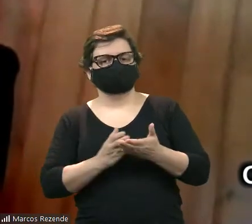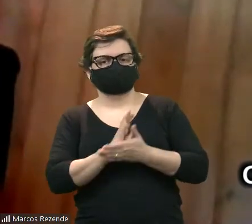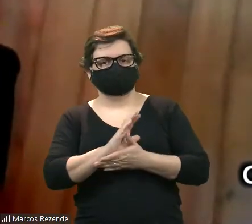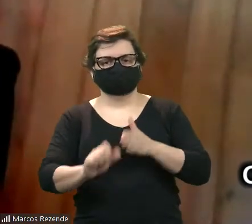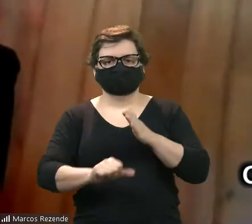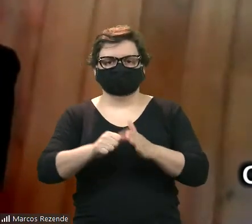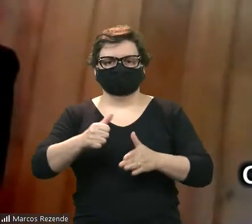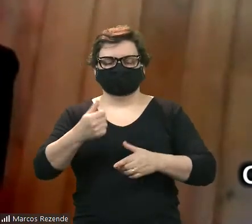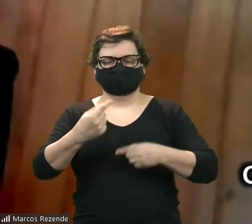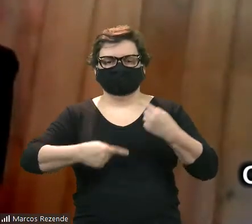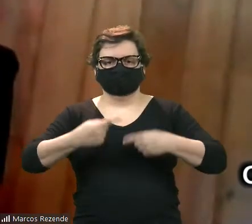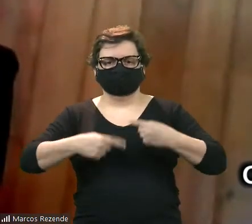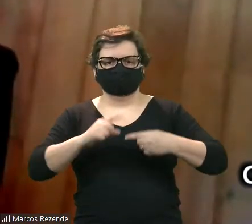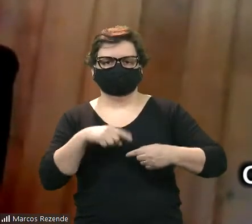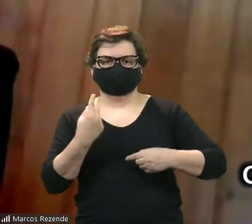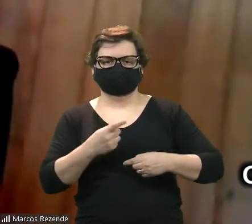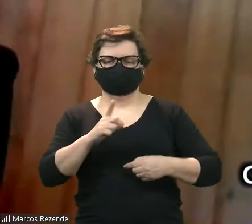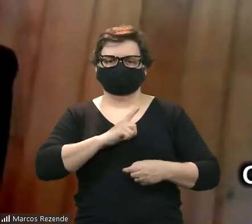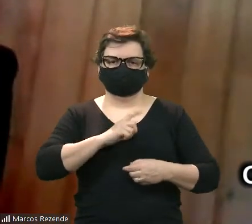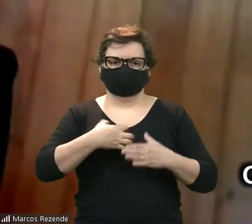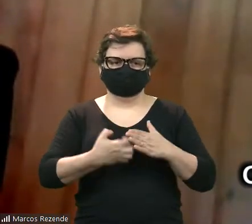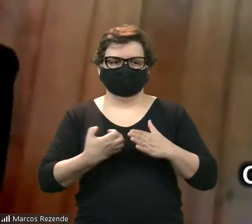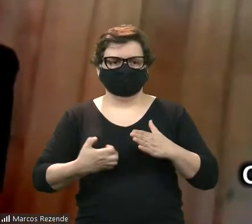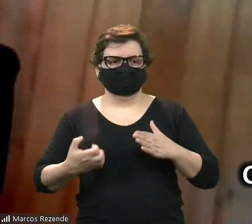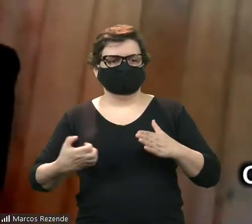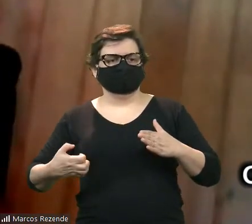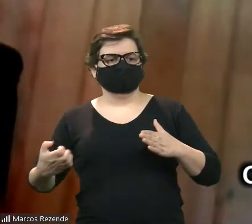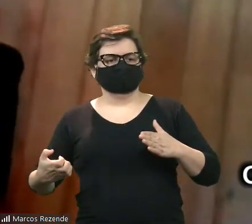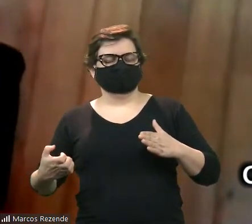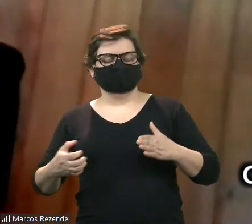discussão, nós teremos as emendas.